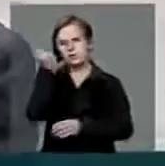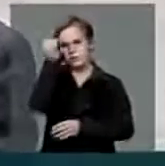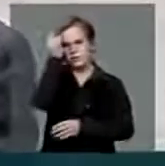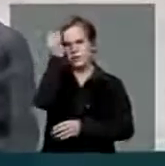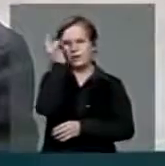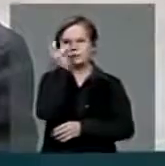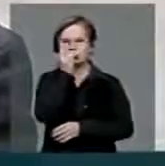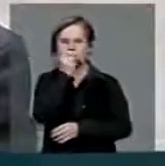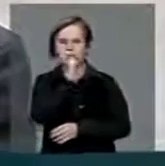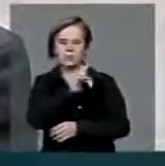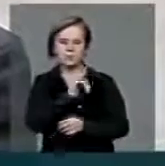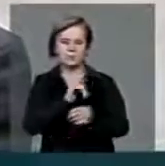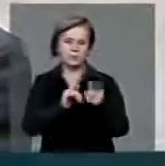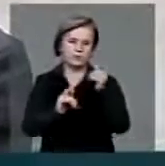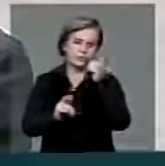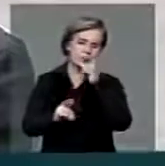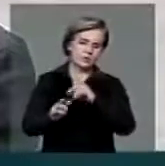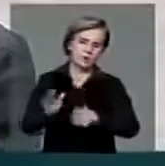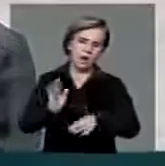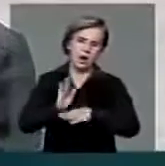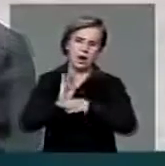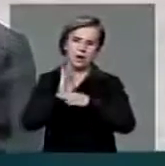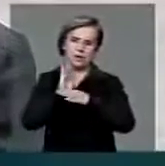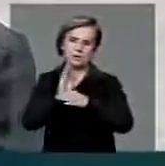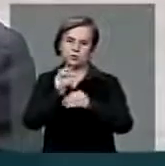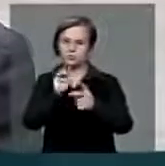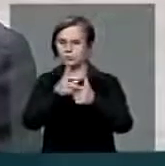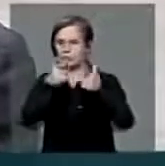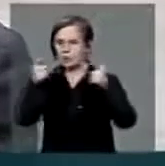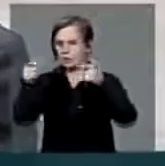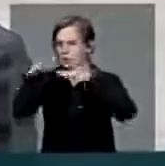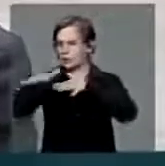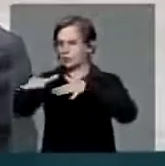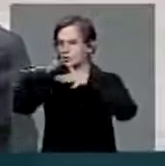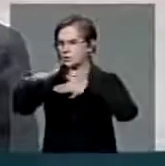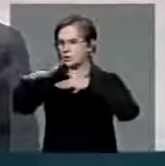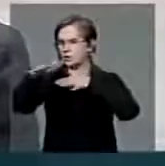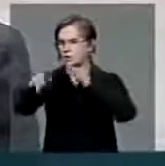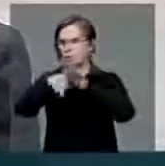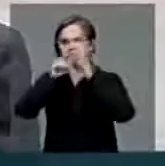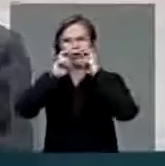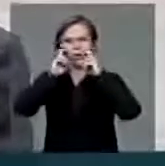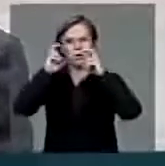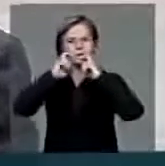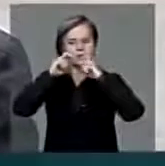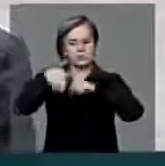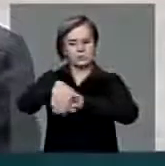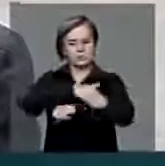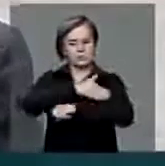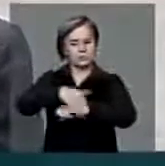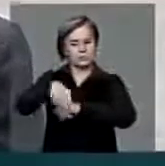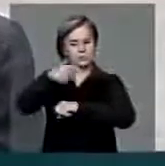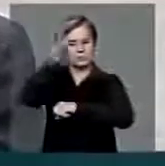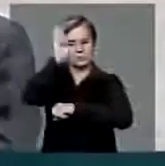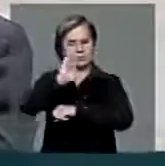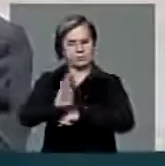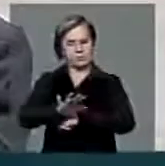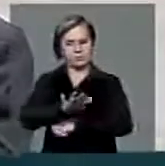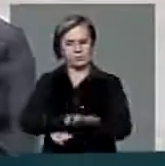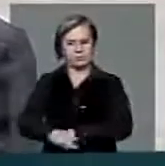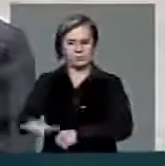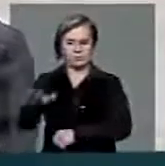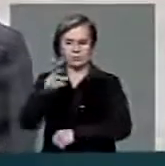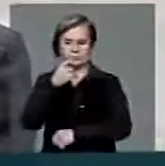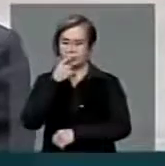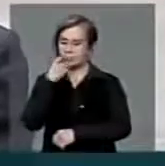que propiciou, inclusive ajudou nas grandes manifestações populares do nosso país de maneira recente. Então, por